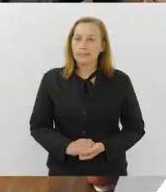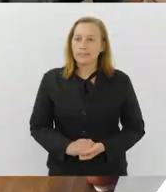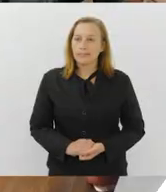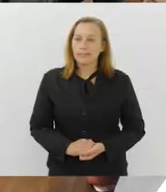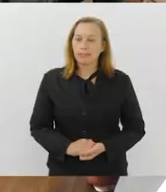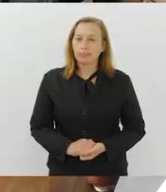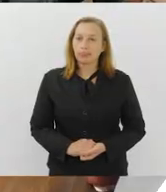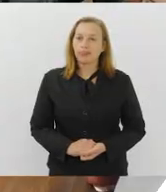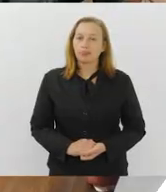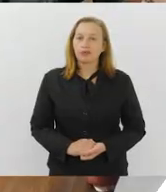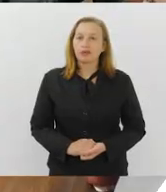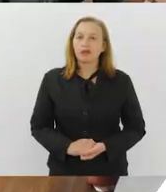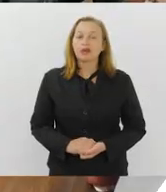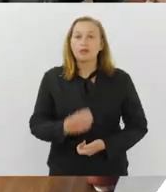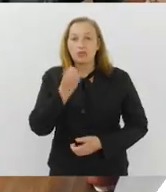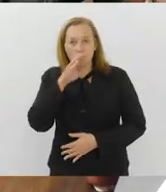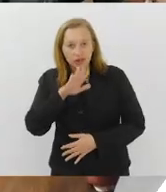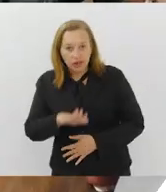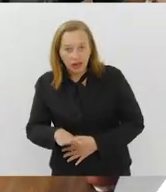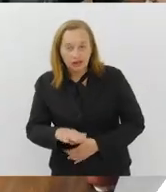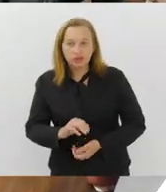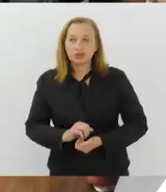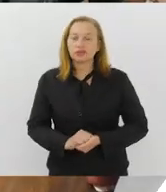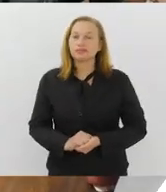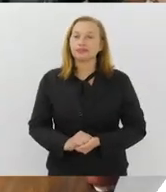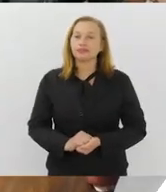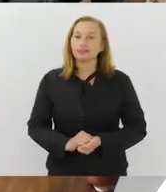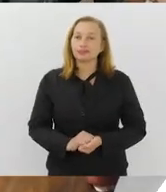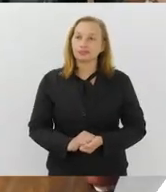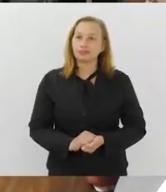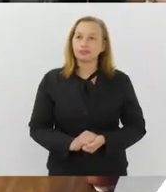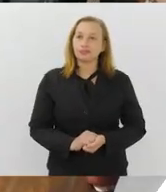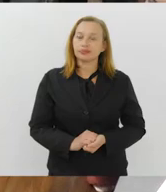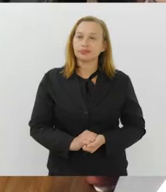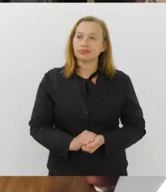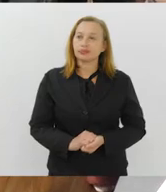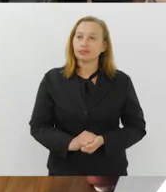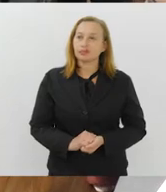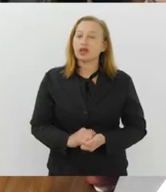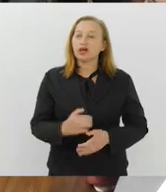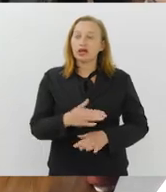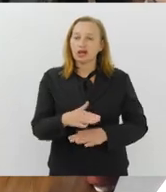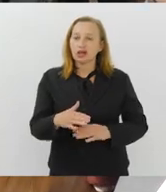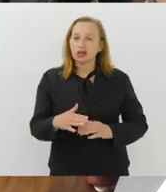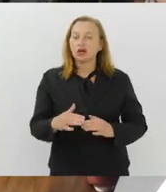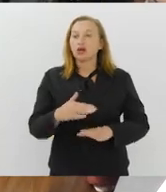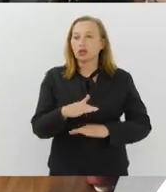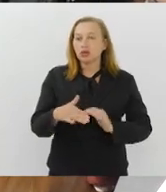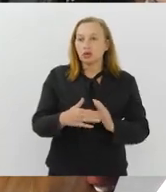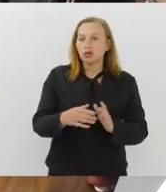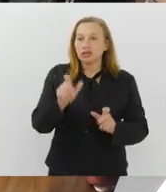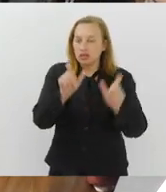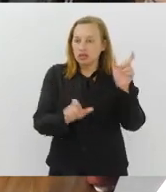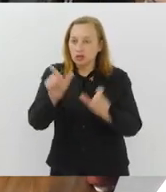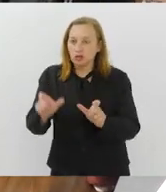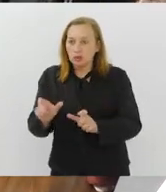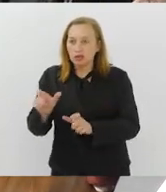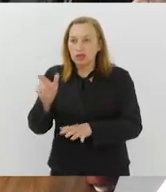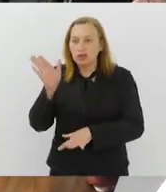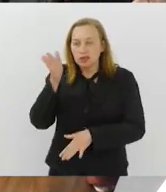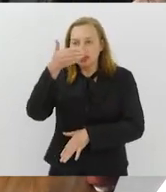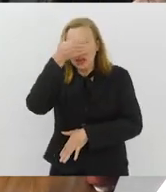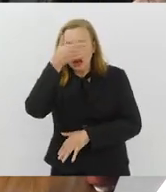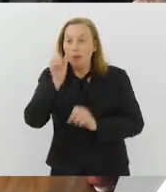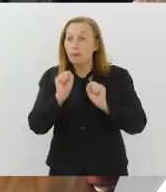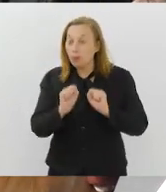falando fora do microfone, boa tarde, para que as pessoas cegas e de baixa visão possam entender onde nós estamos. Aqui também